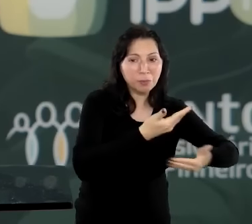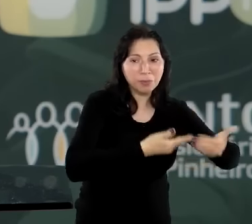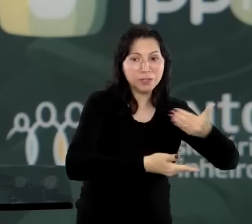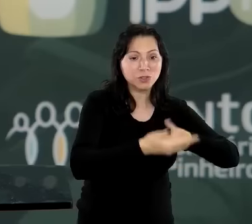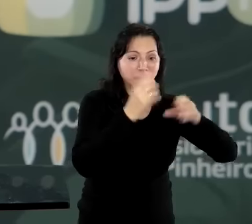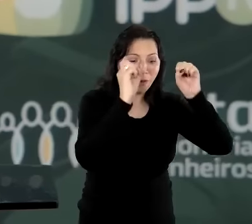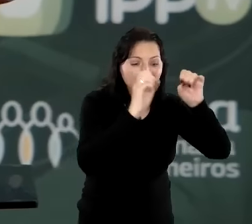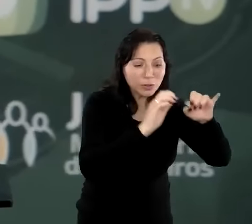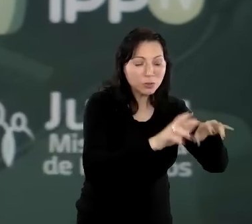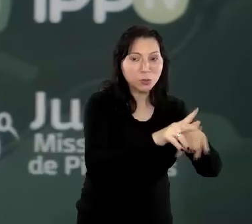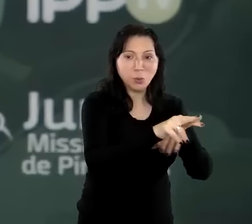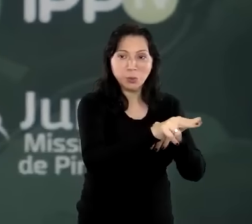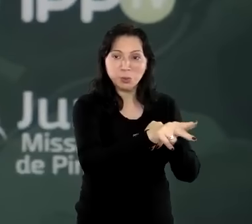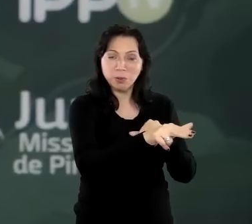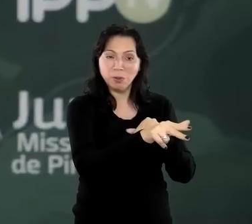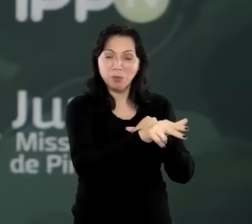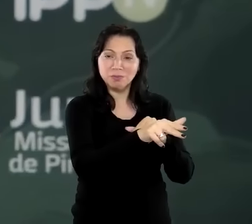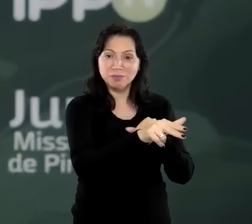abençoe seu irmão,